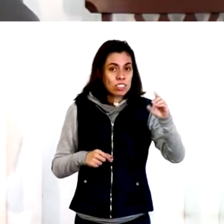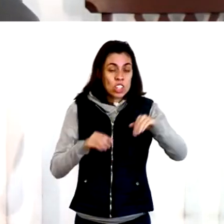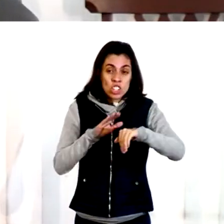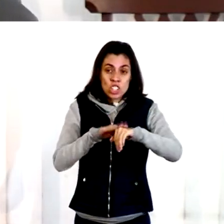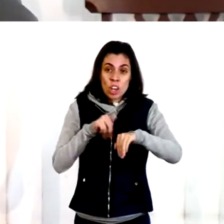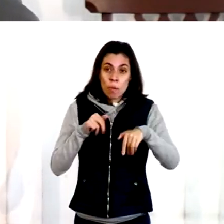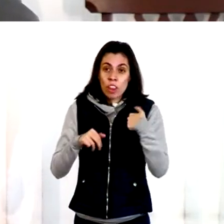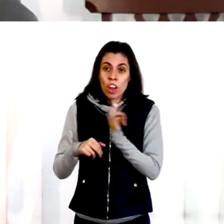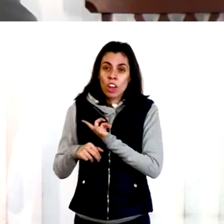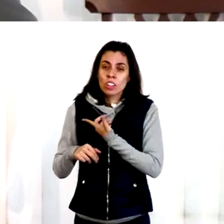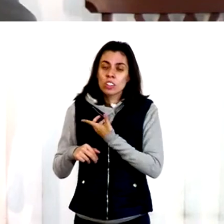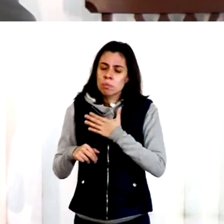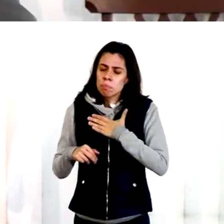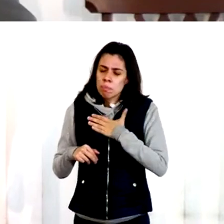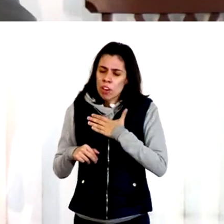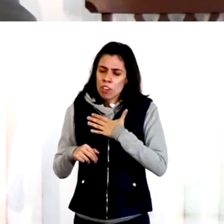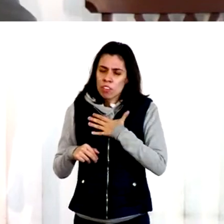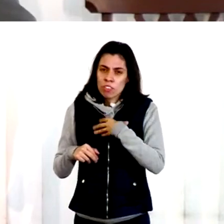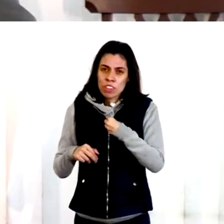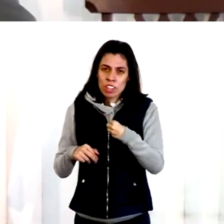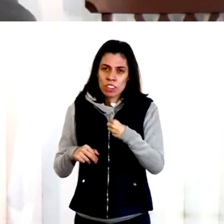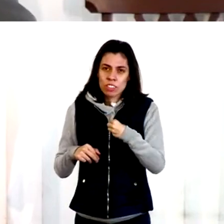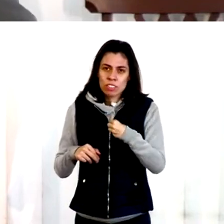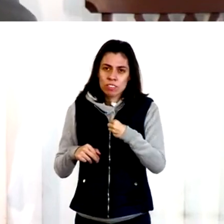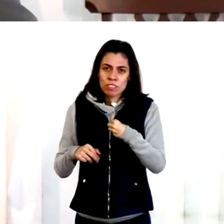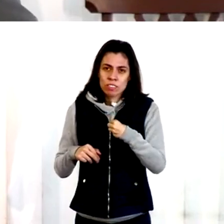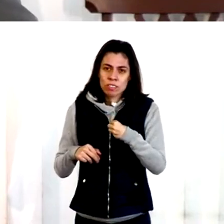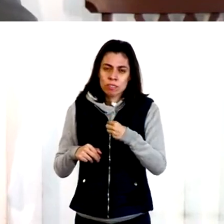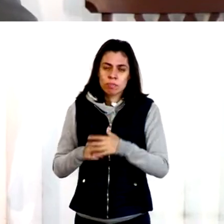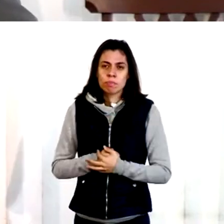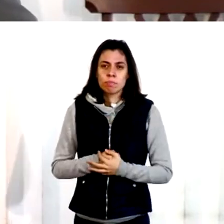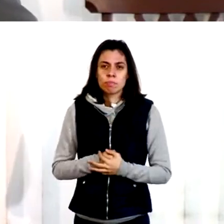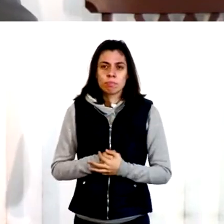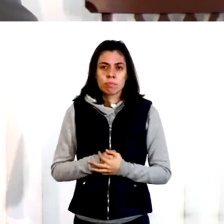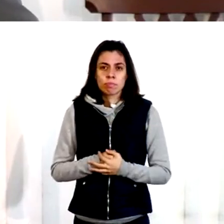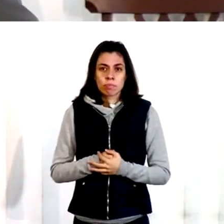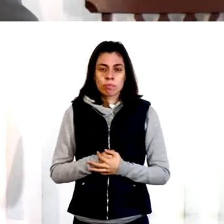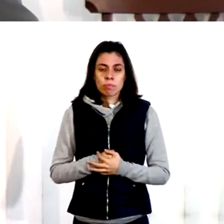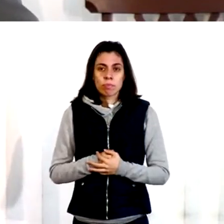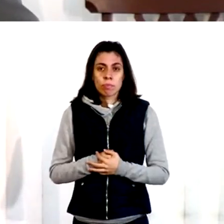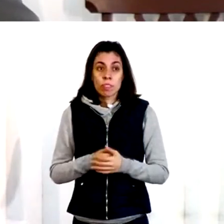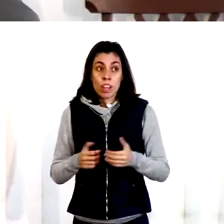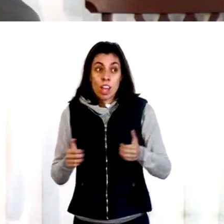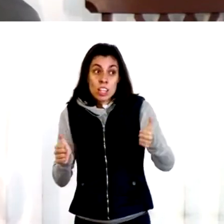filha. Chegai-vos a Deus, e Ele se achegará a vós, é a palavra.